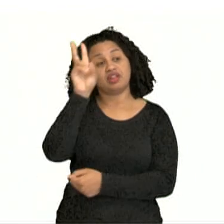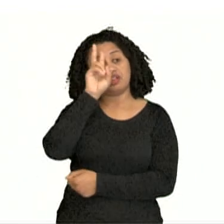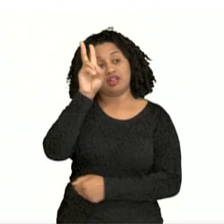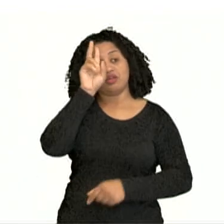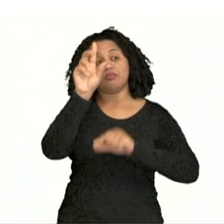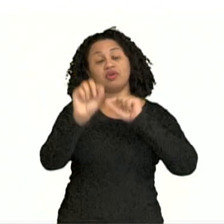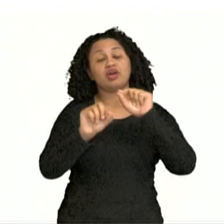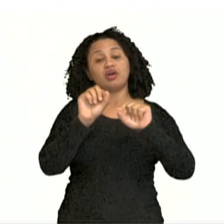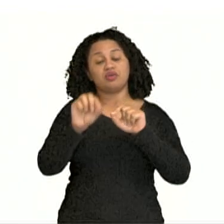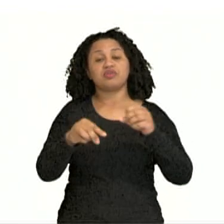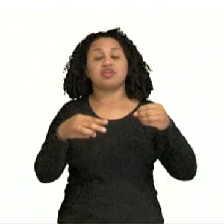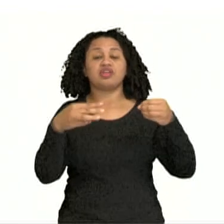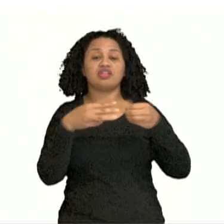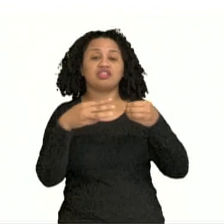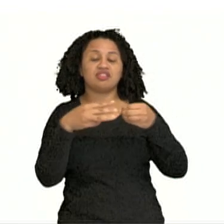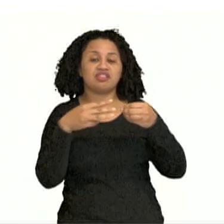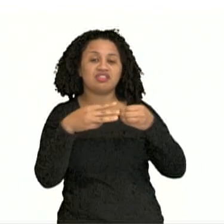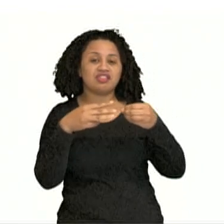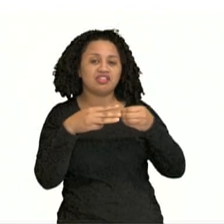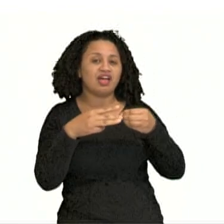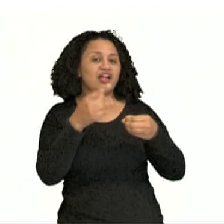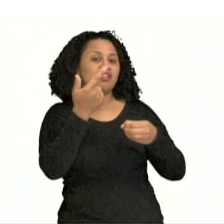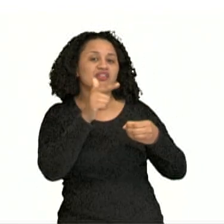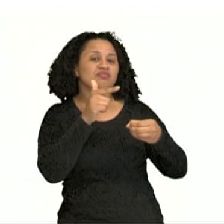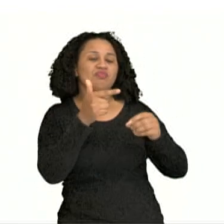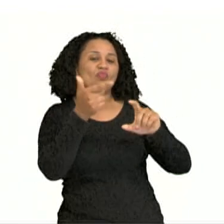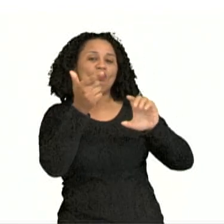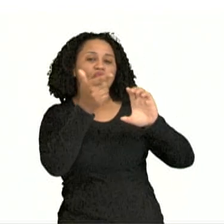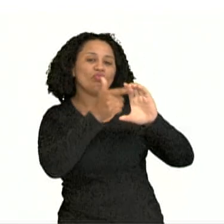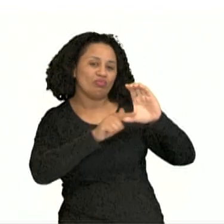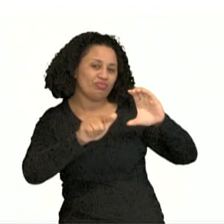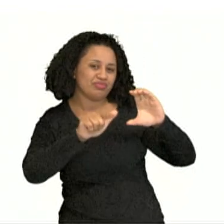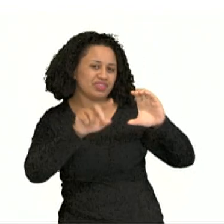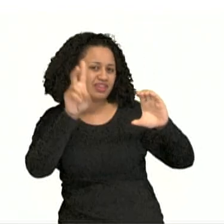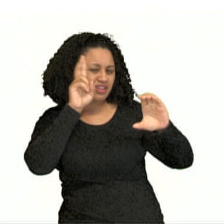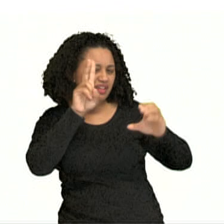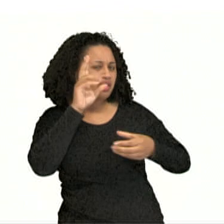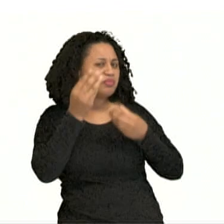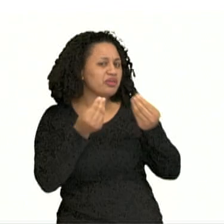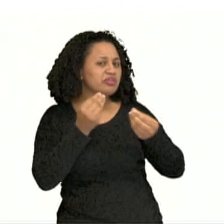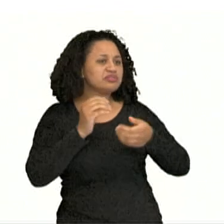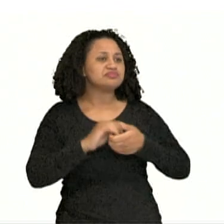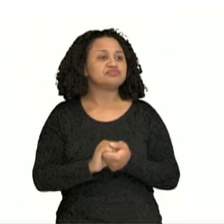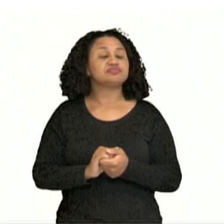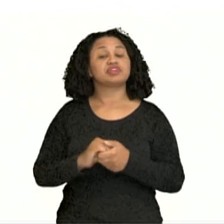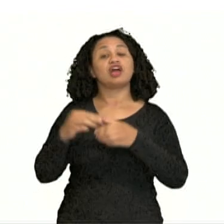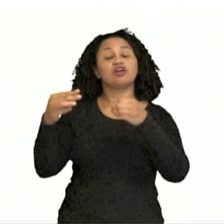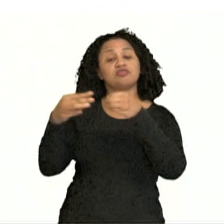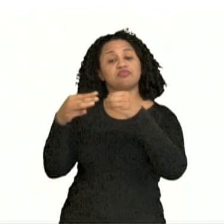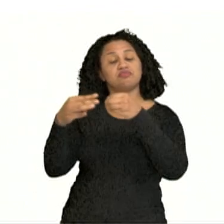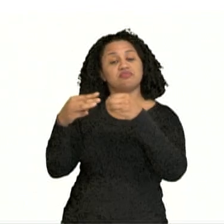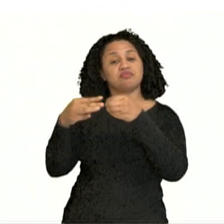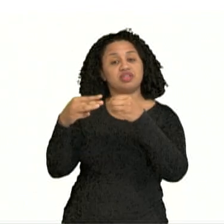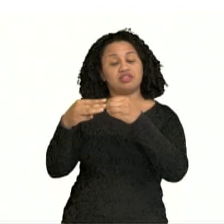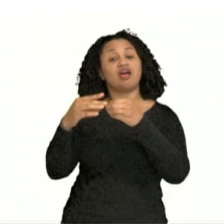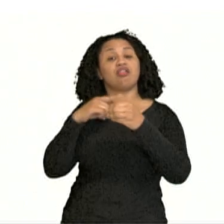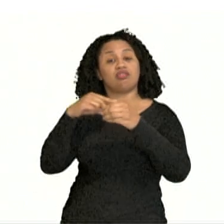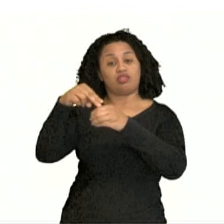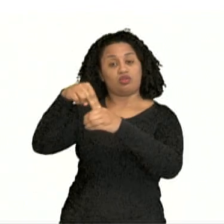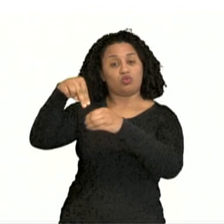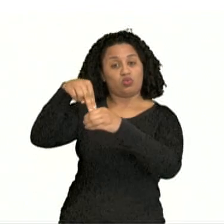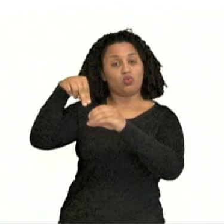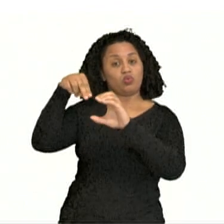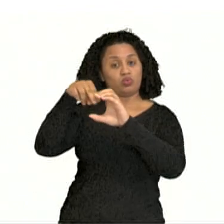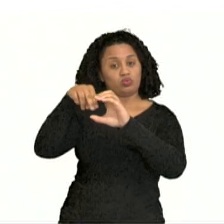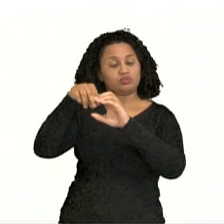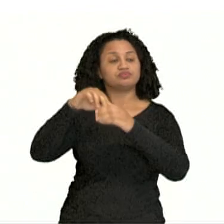Relembrar o que é uma célula procarionte. Você relembra? Você lembra ainda desse assunto? Relembrar uma célula eucarionte,